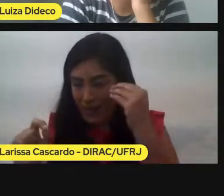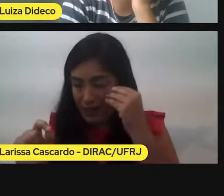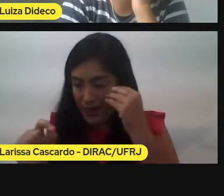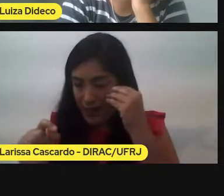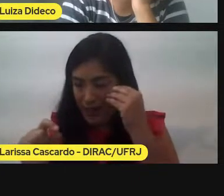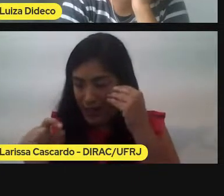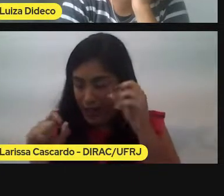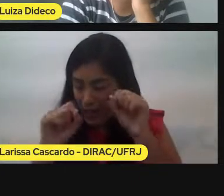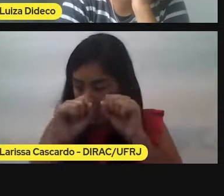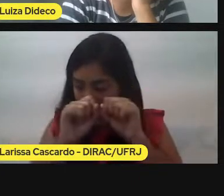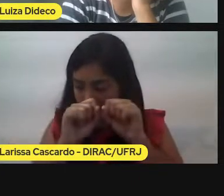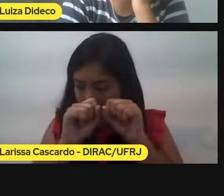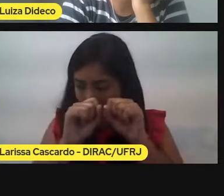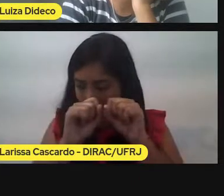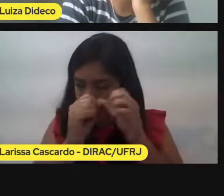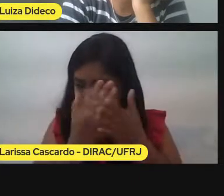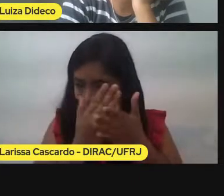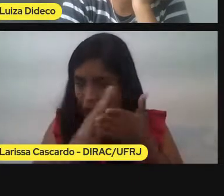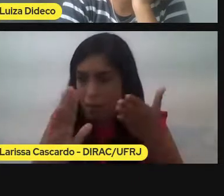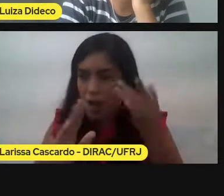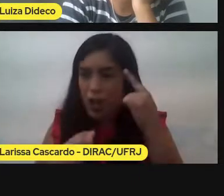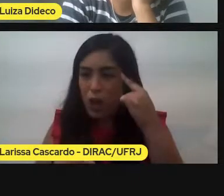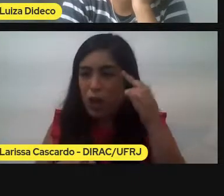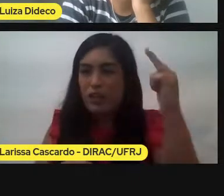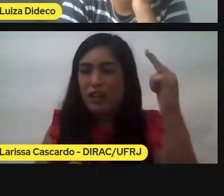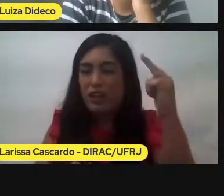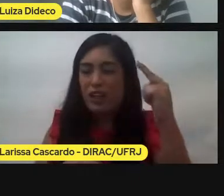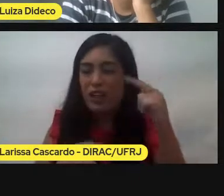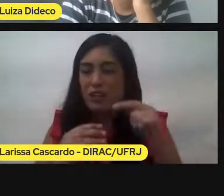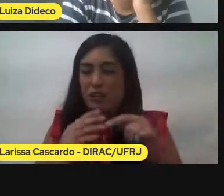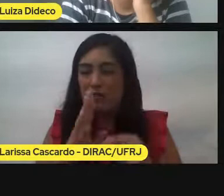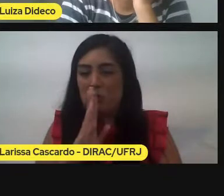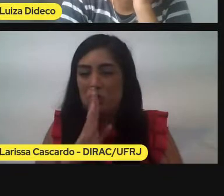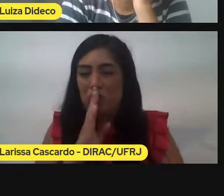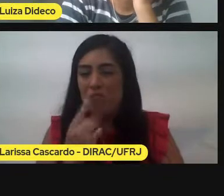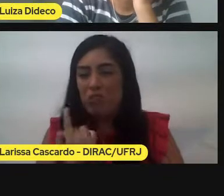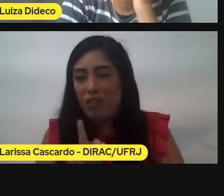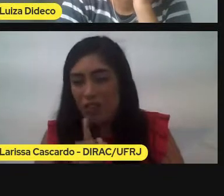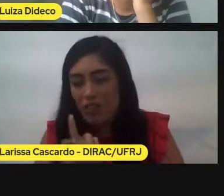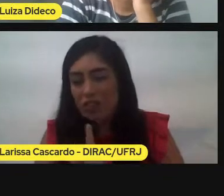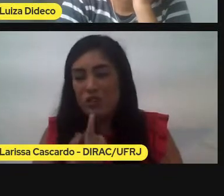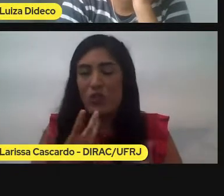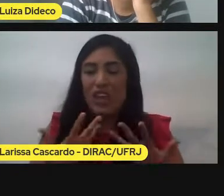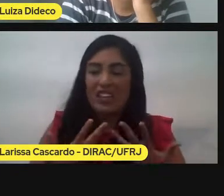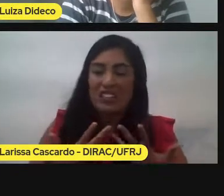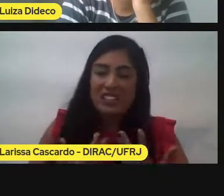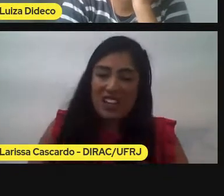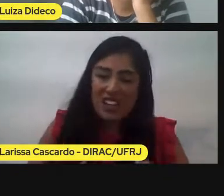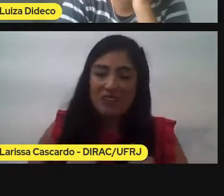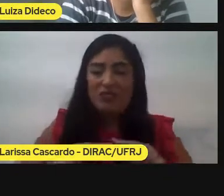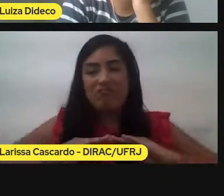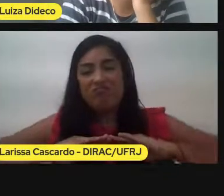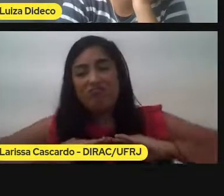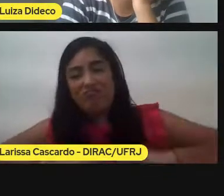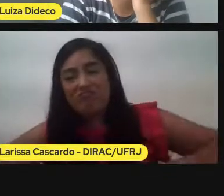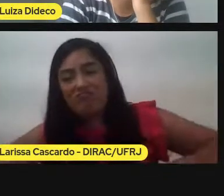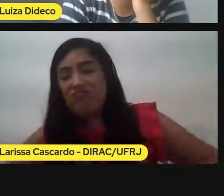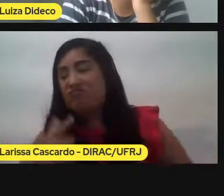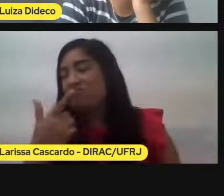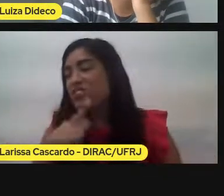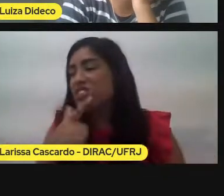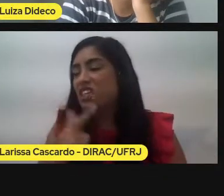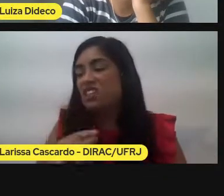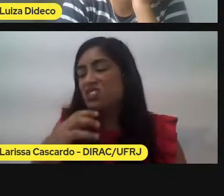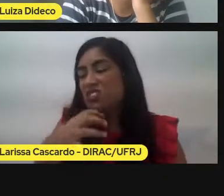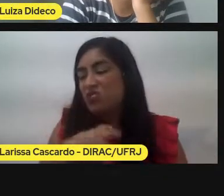essa prostração do tédio, do cansaço, do desânimo, da falta de sentido, da falta de